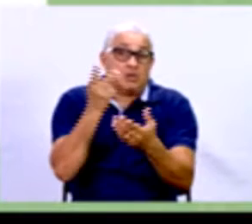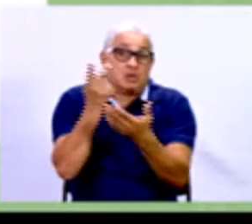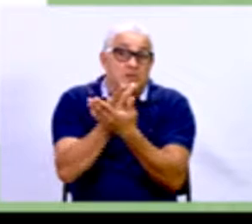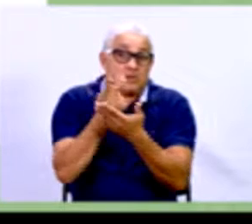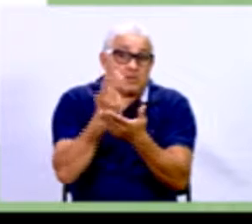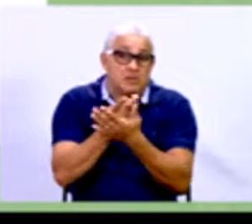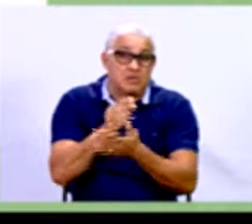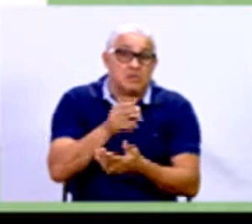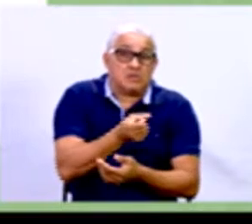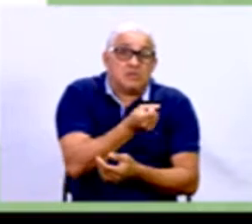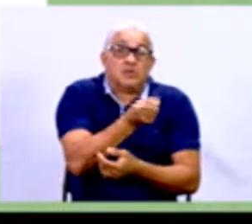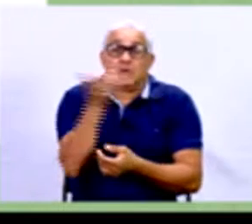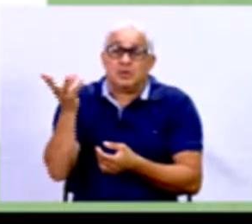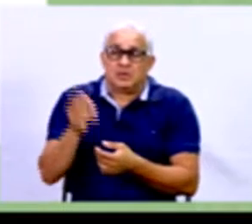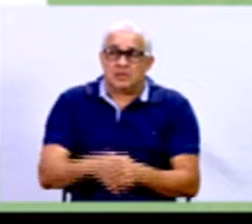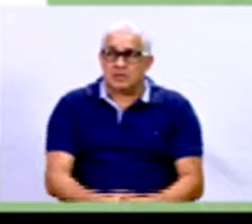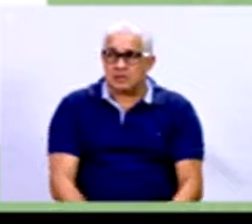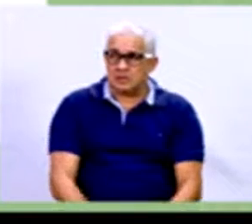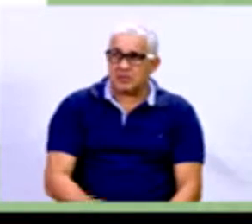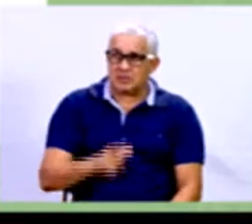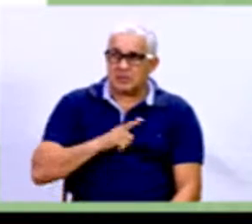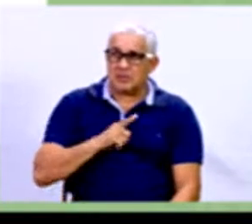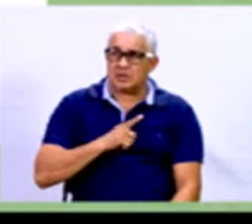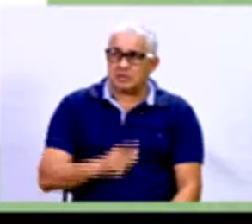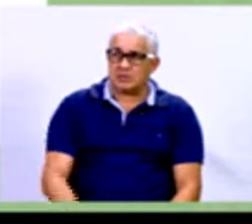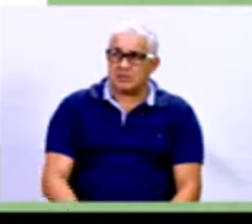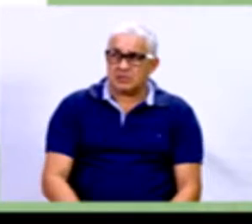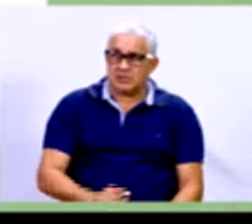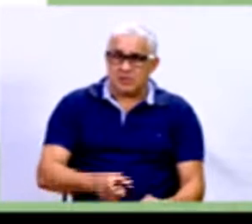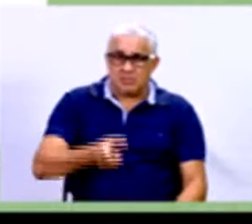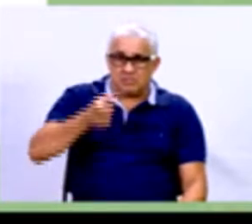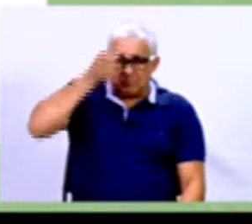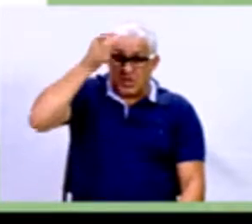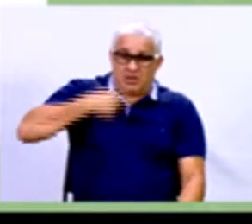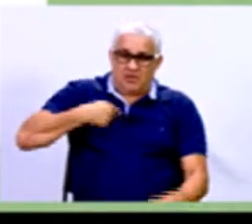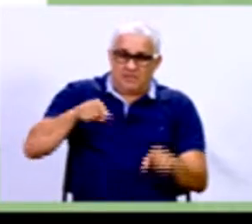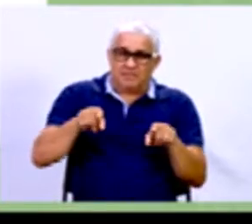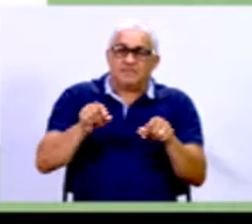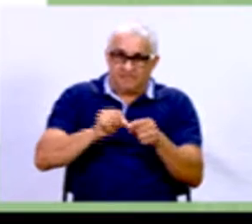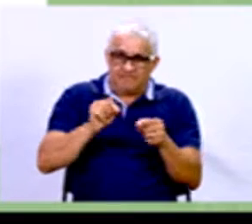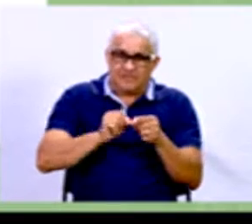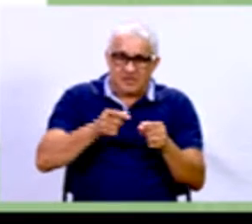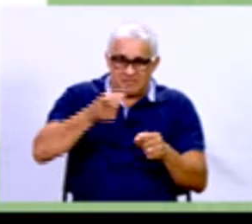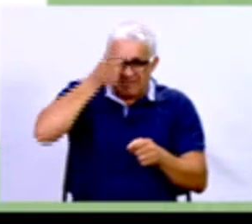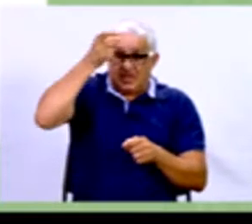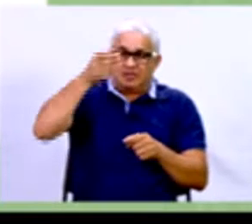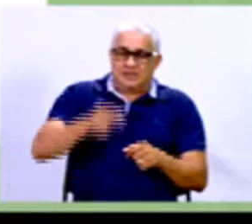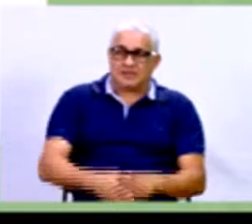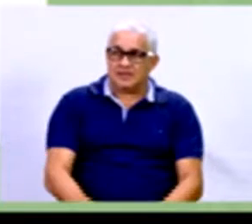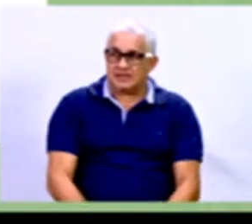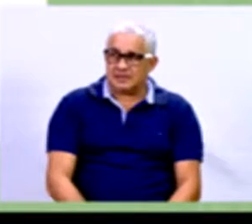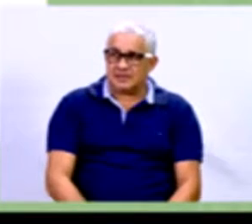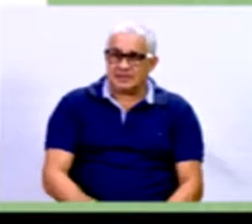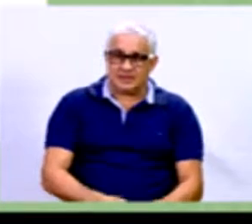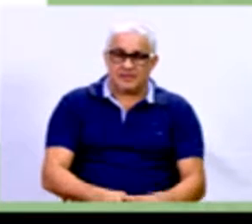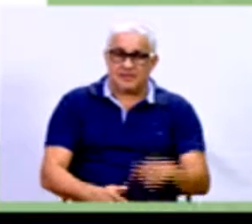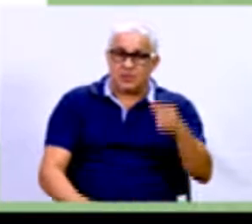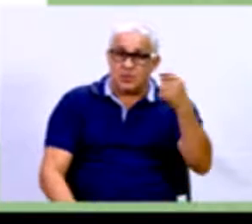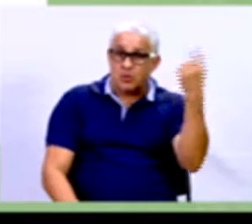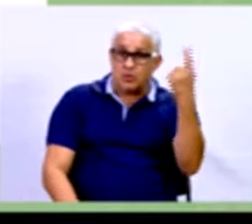consegue trazer alguma... Nossa, isso aí coincide com o que eu faço, professora. Então, vamos lá. O erro número